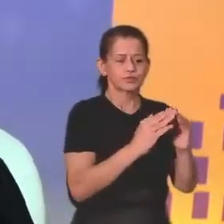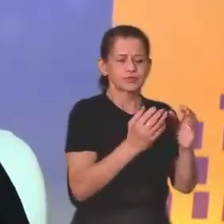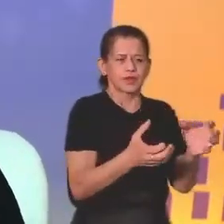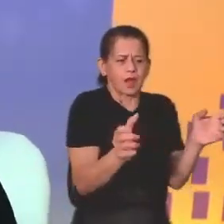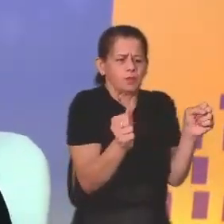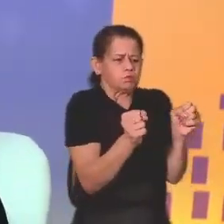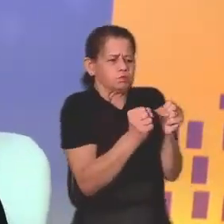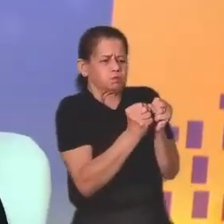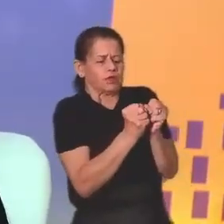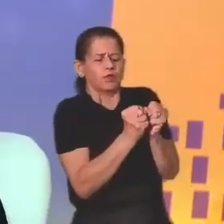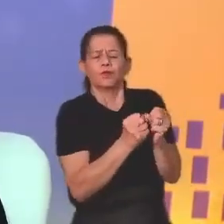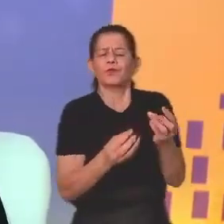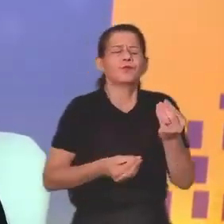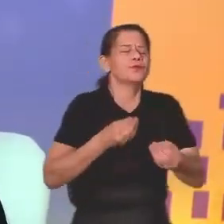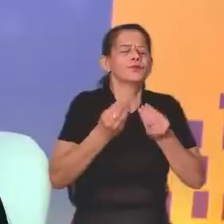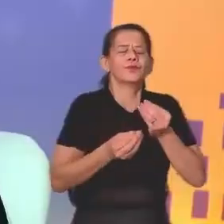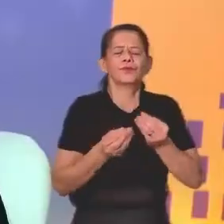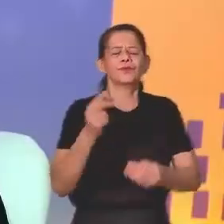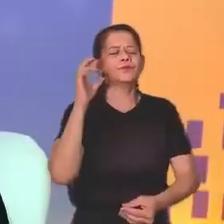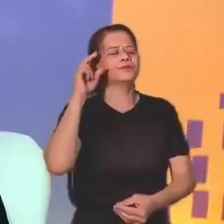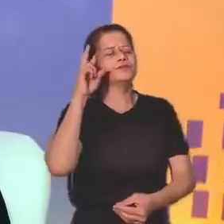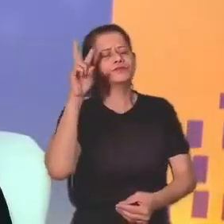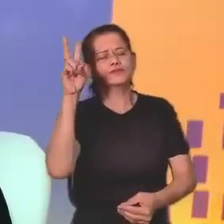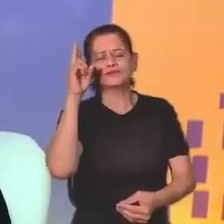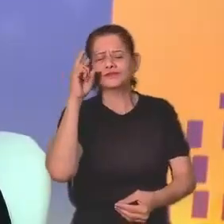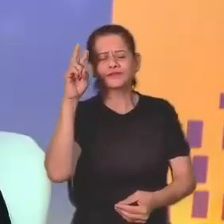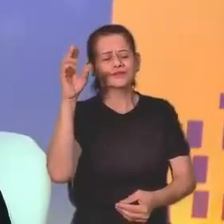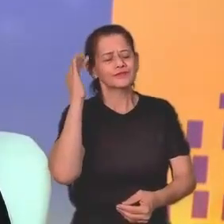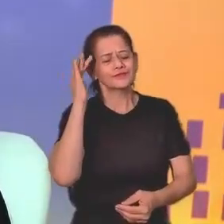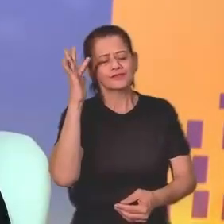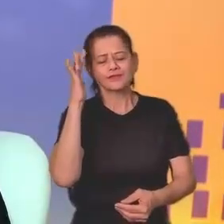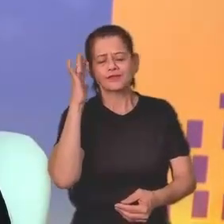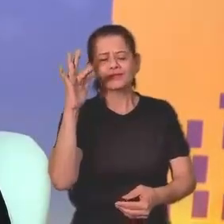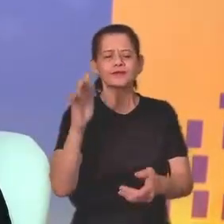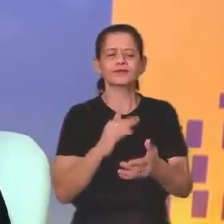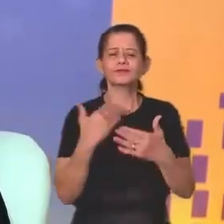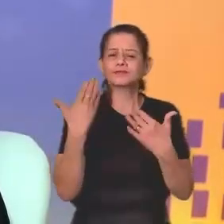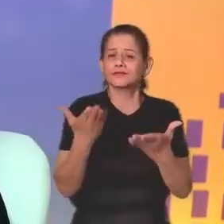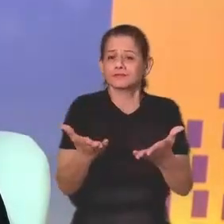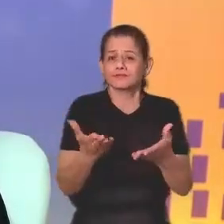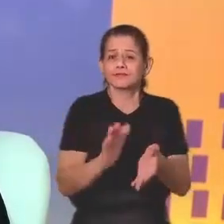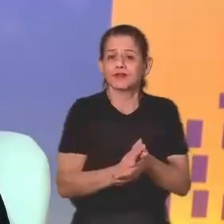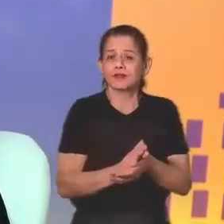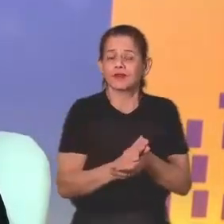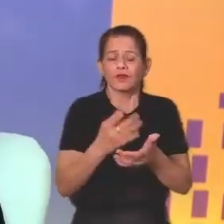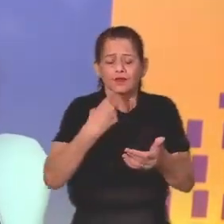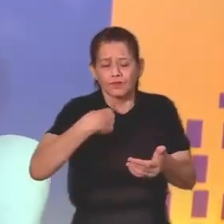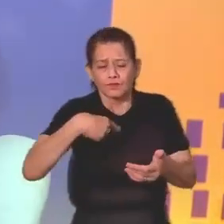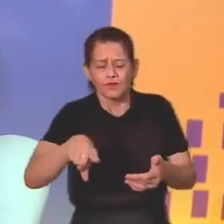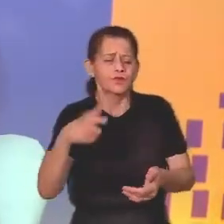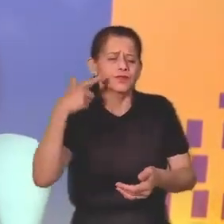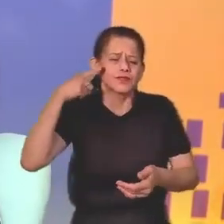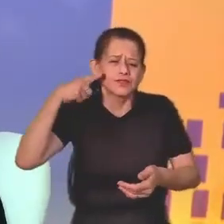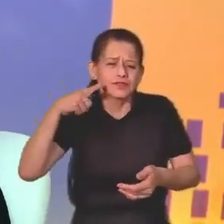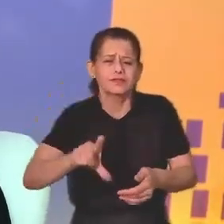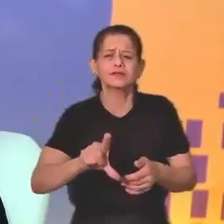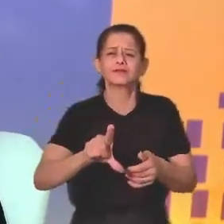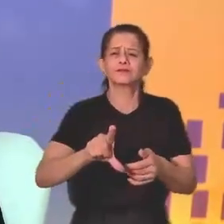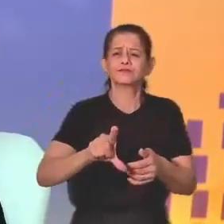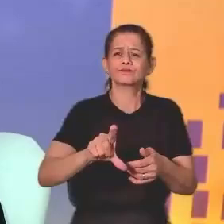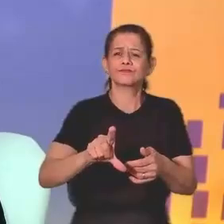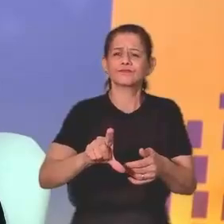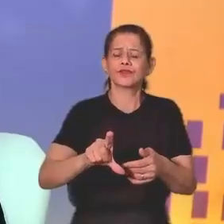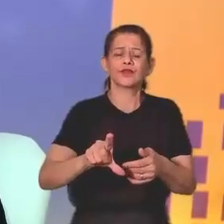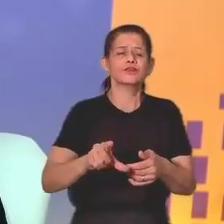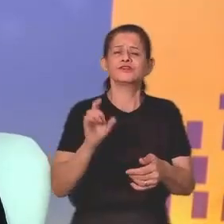Como eu sonhava. Mas eu imaginava, mas eu falava, eu nunca vou conseguir isso. Mas só de